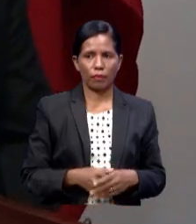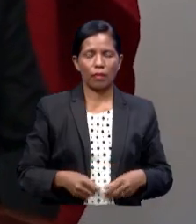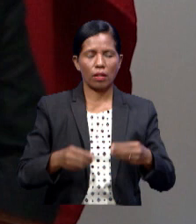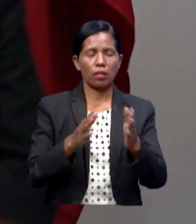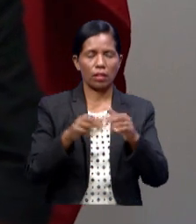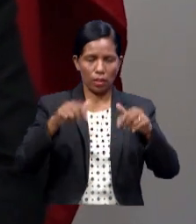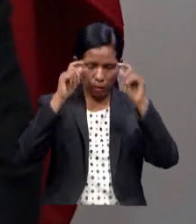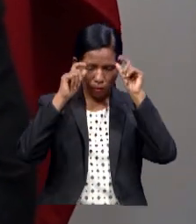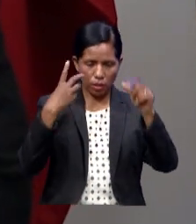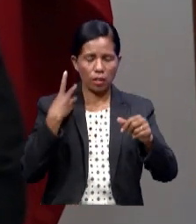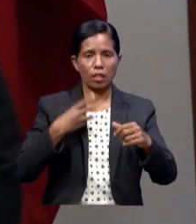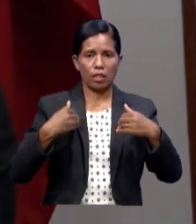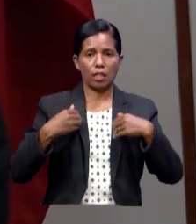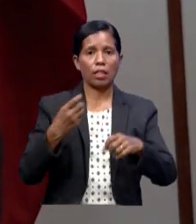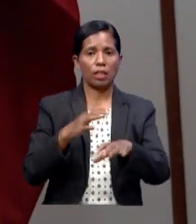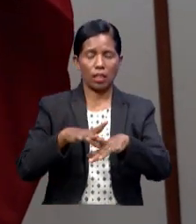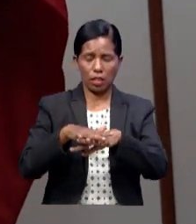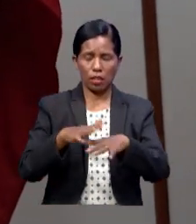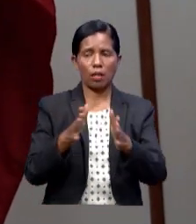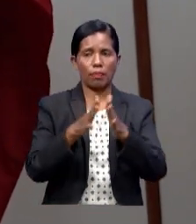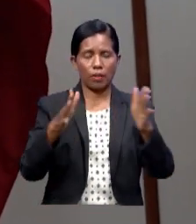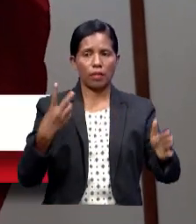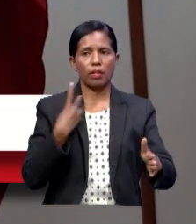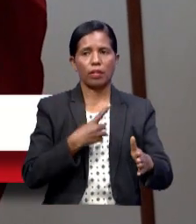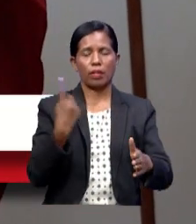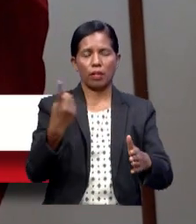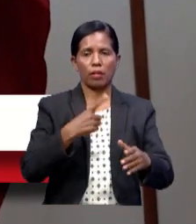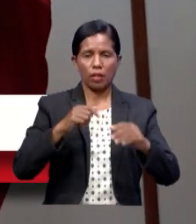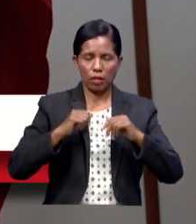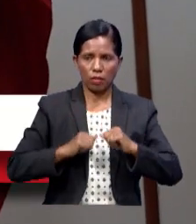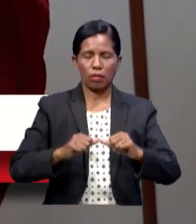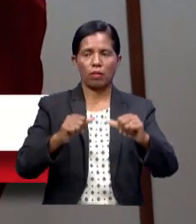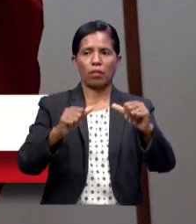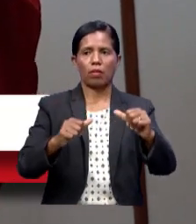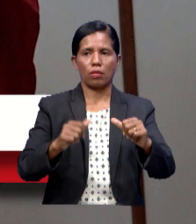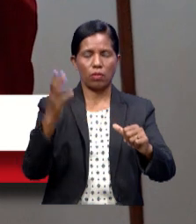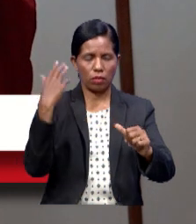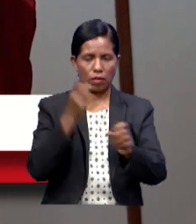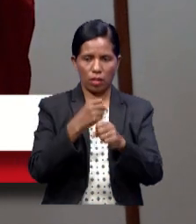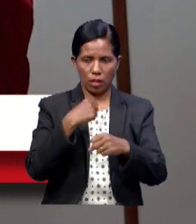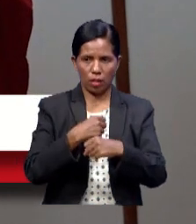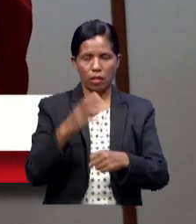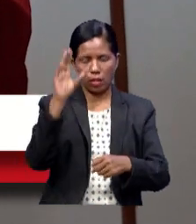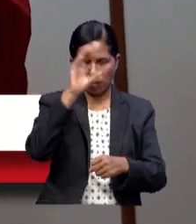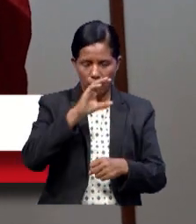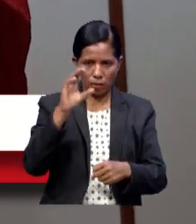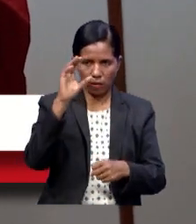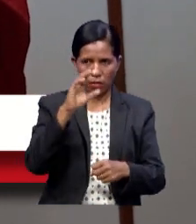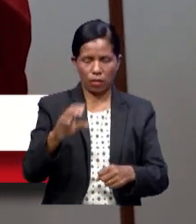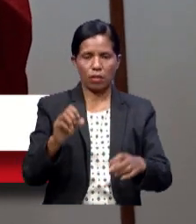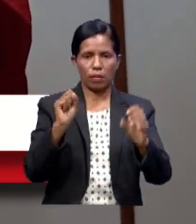povo. Da maneira que ita ba na fato continua na beke durante halona, ita ba buka